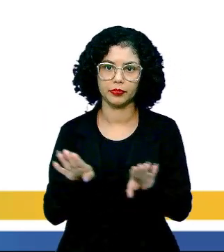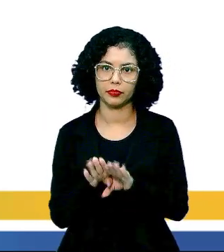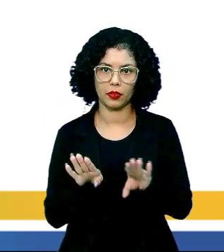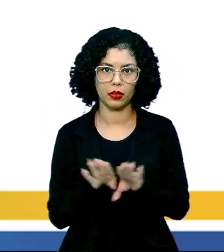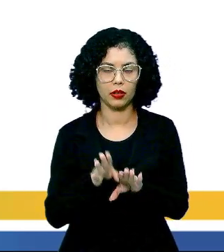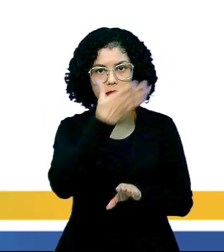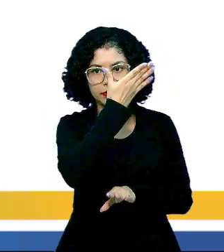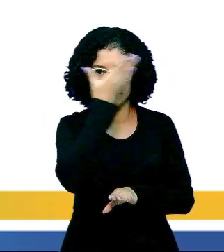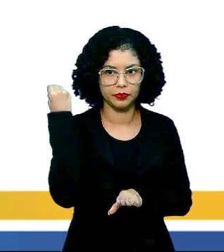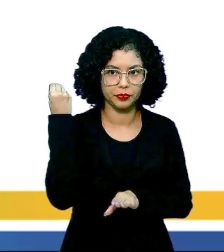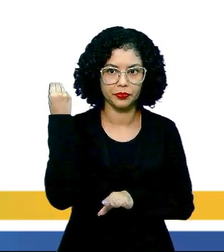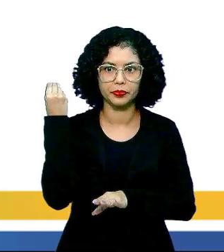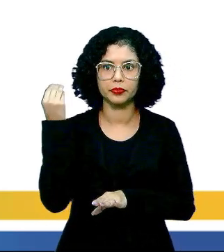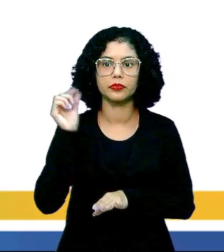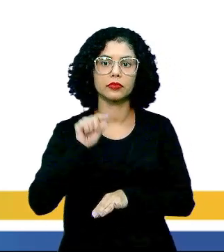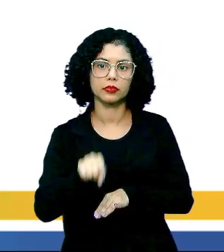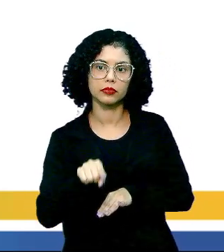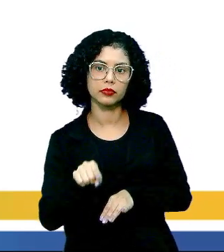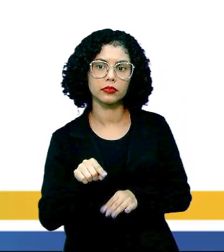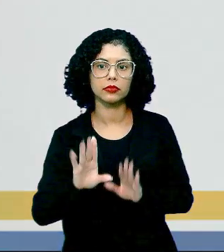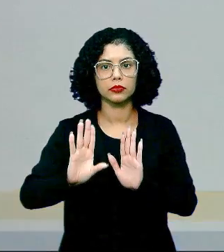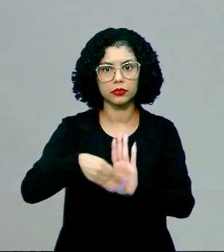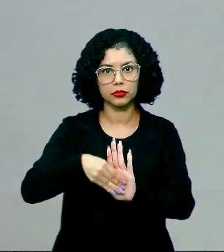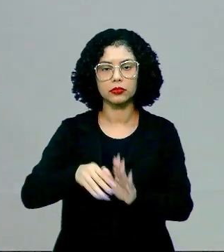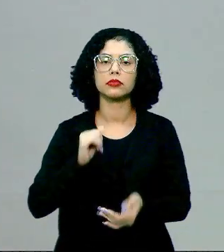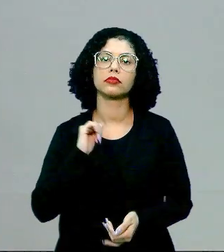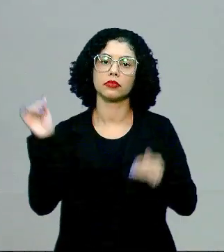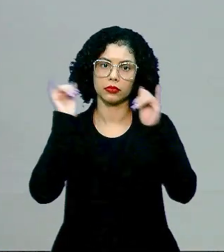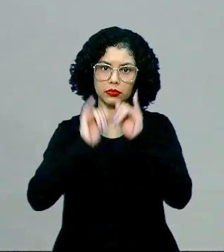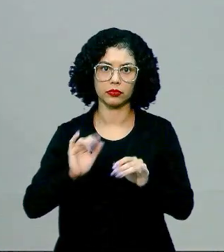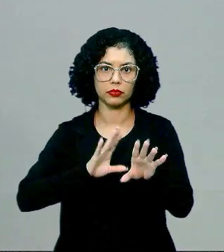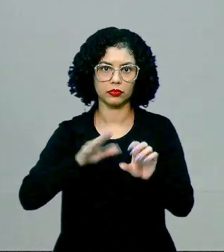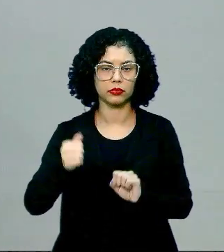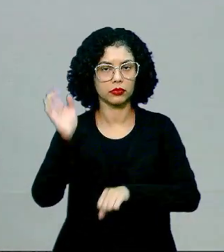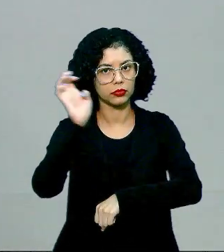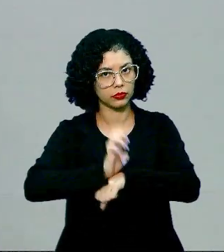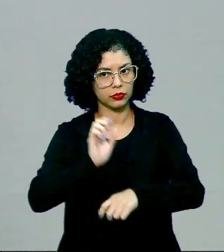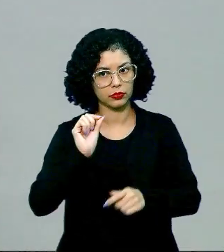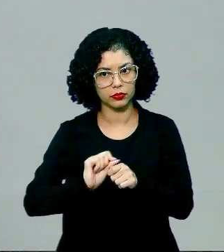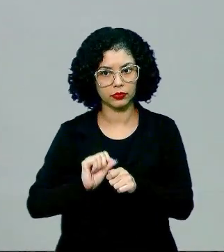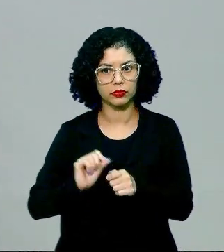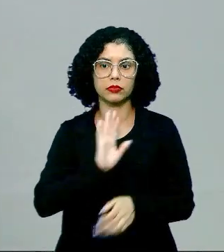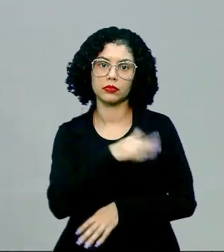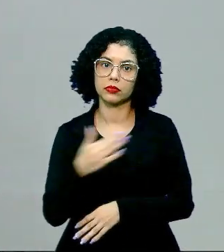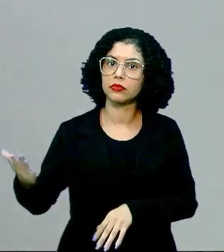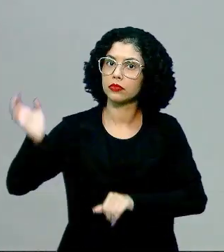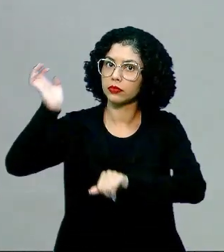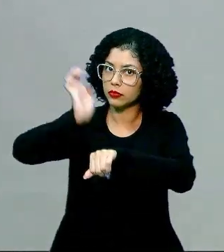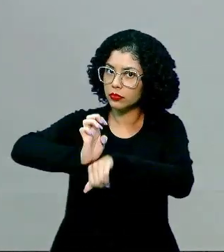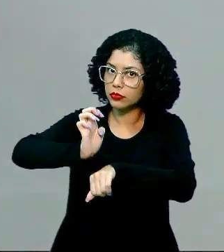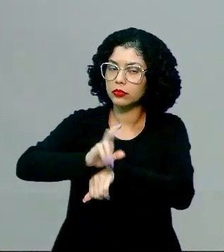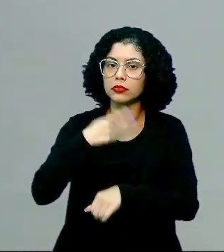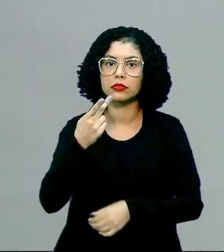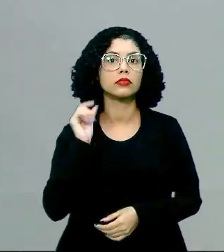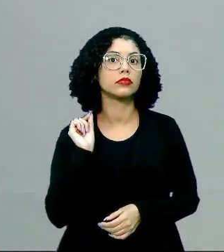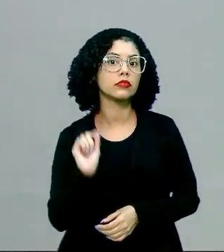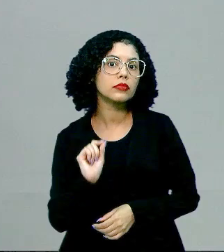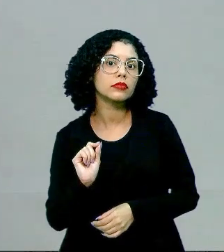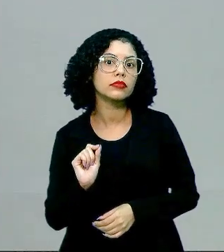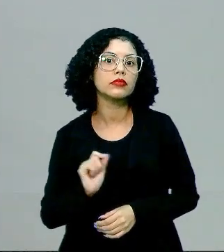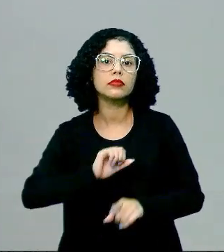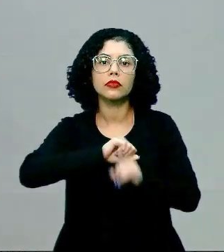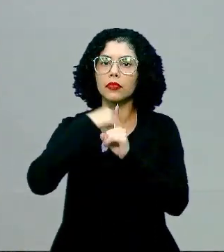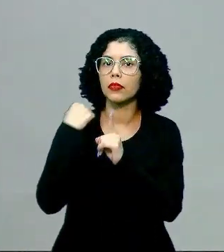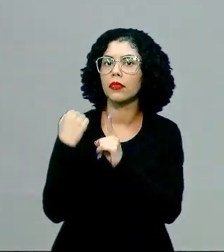também esquecer que isso está na formação do Estado. Quando eu falo do Estado, eu estou tratando de